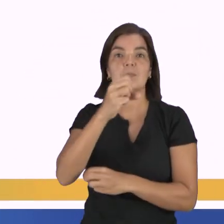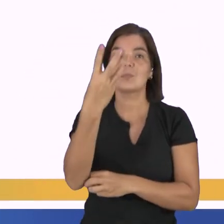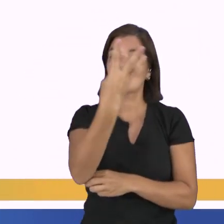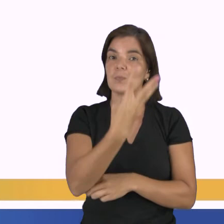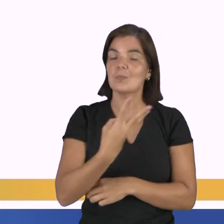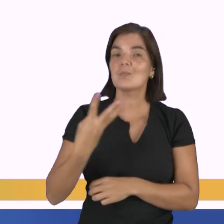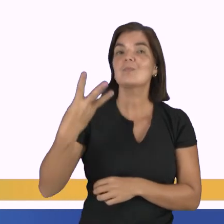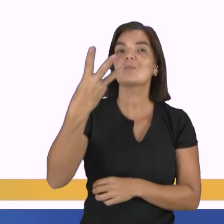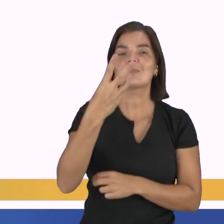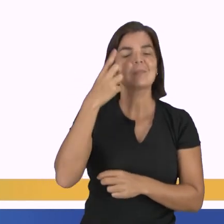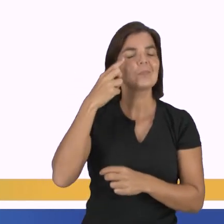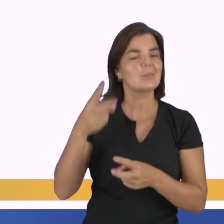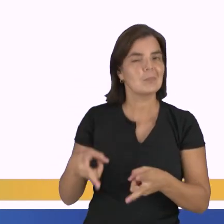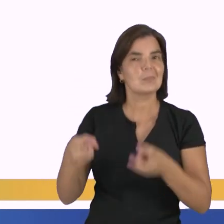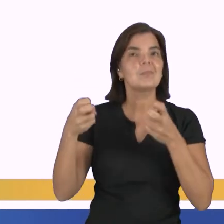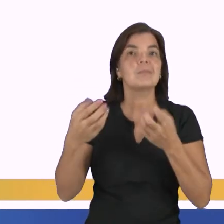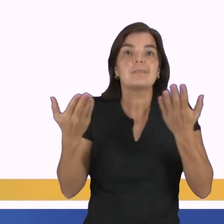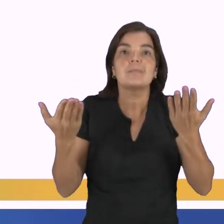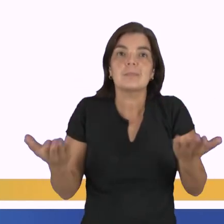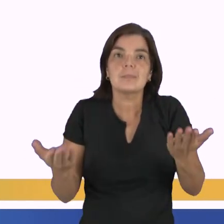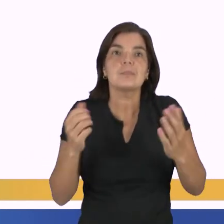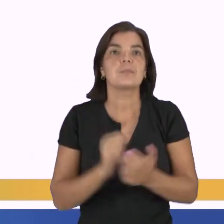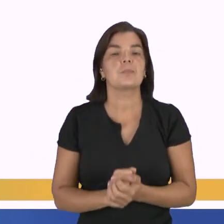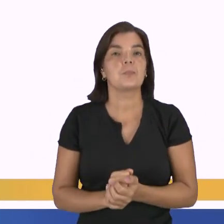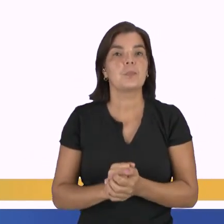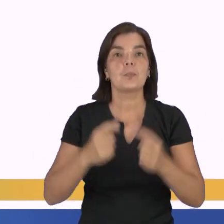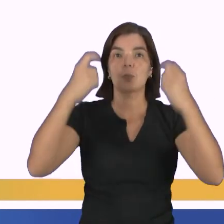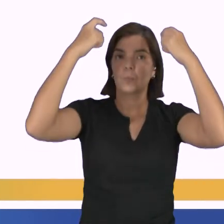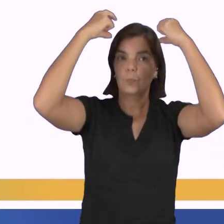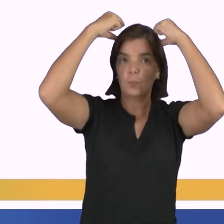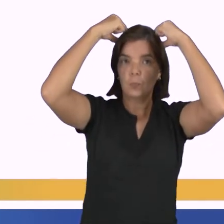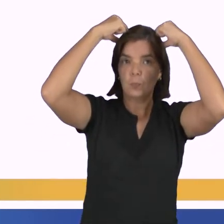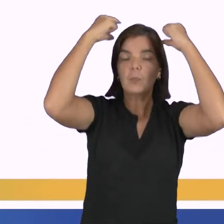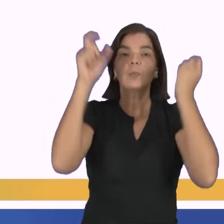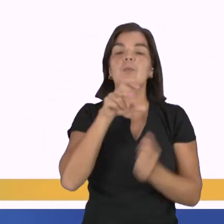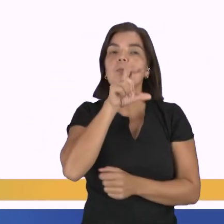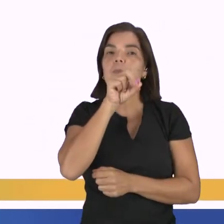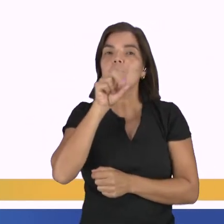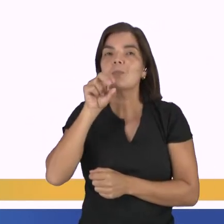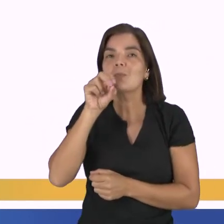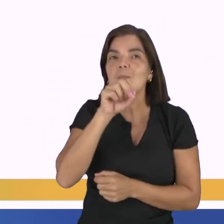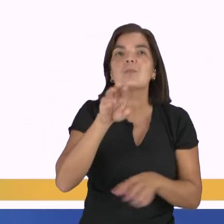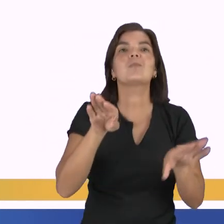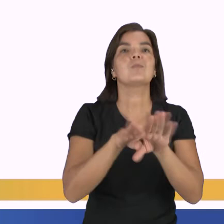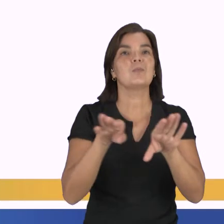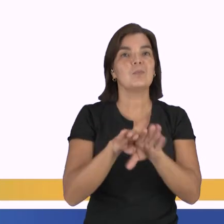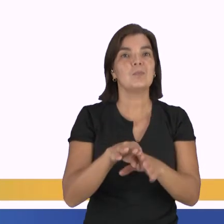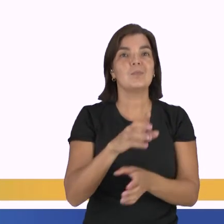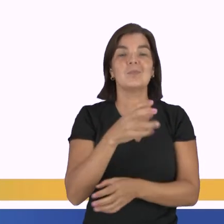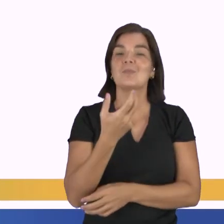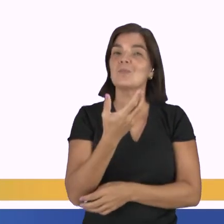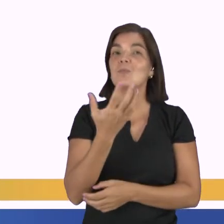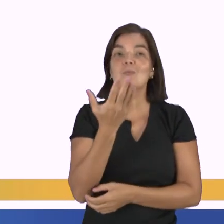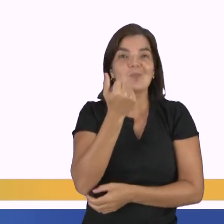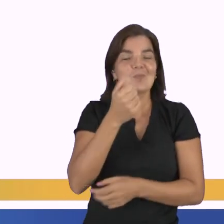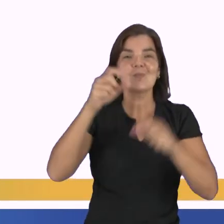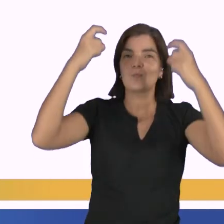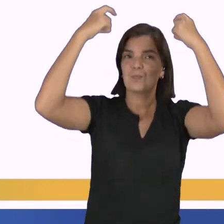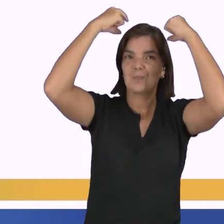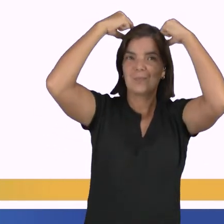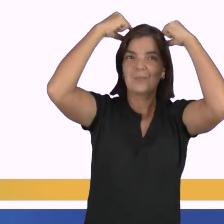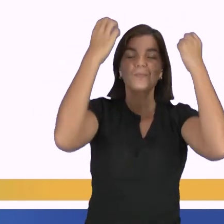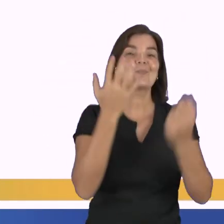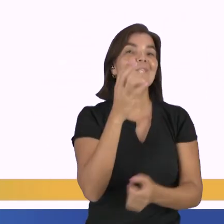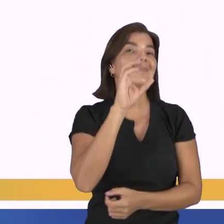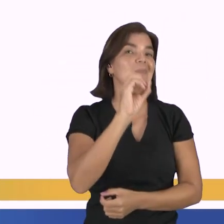os três ó dá para perceber esse aqui né então do urso para o Esquilo nós temos o que o isqueiro não vai demorar o osso então Aqui